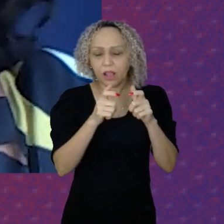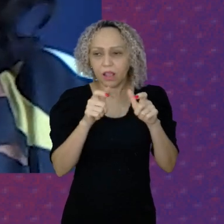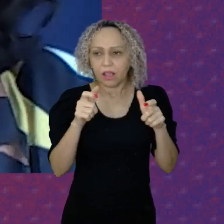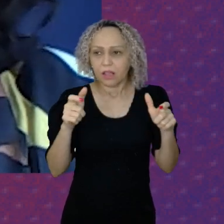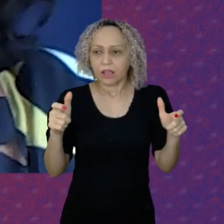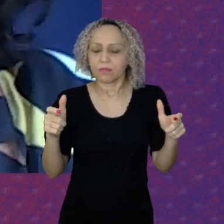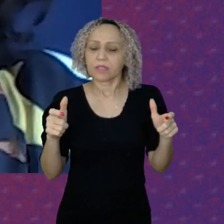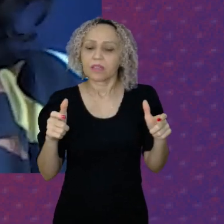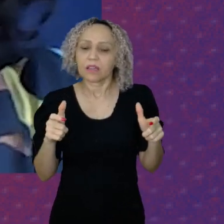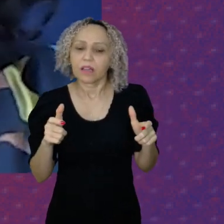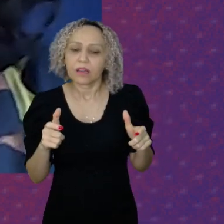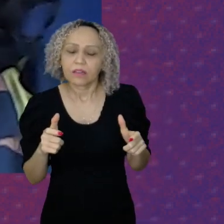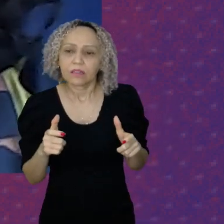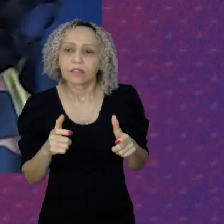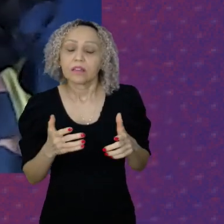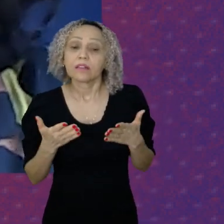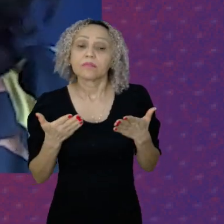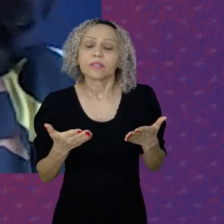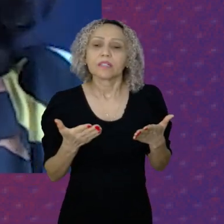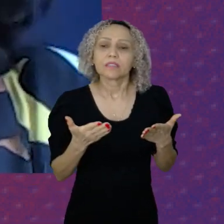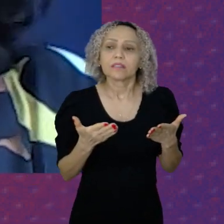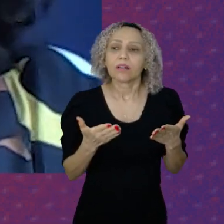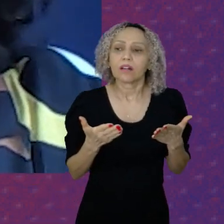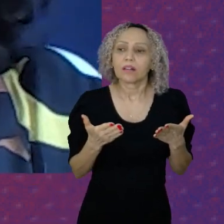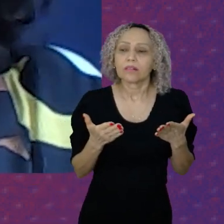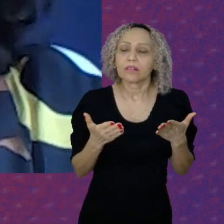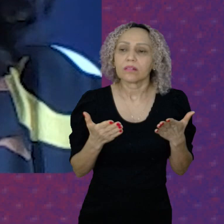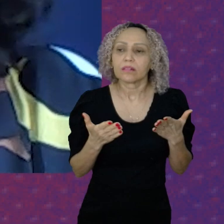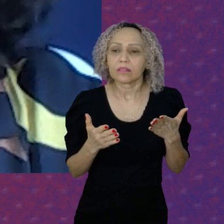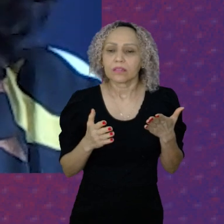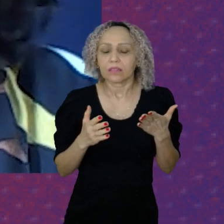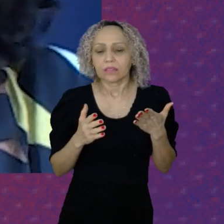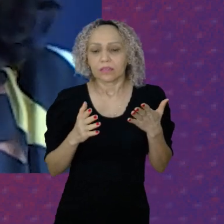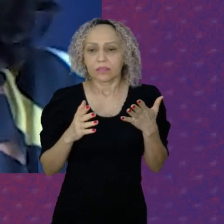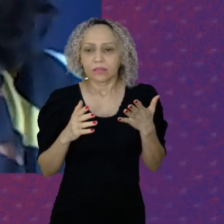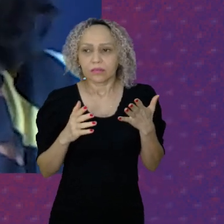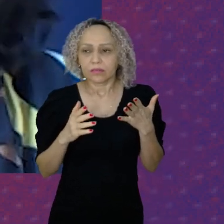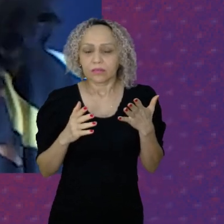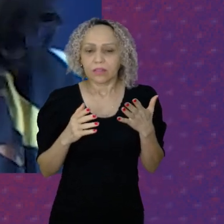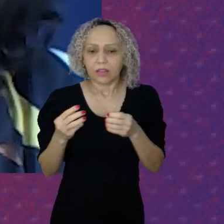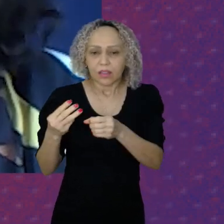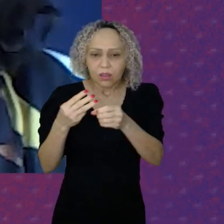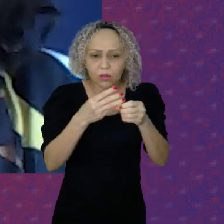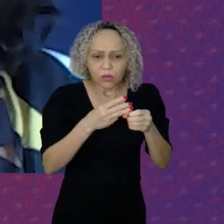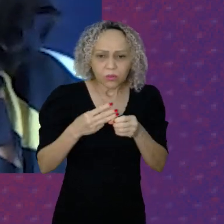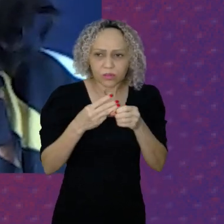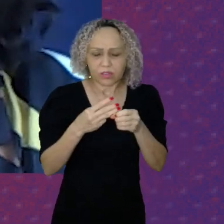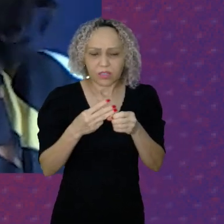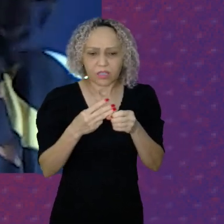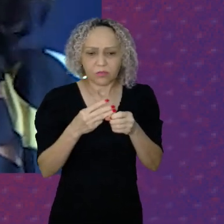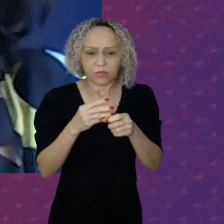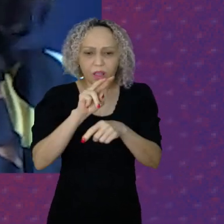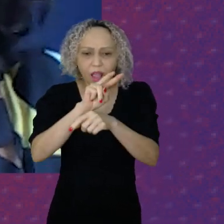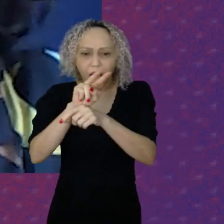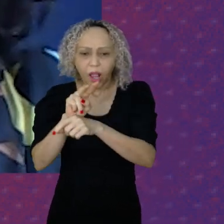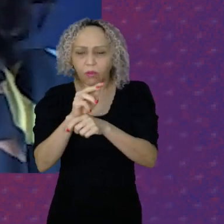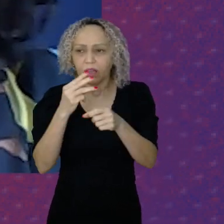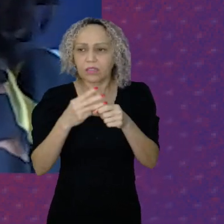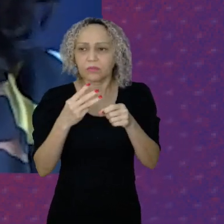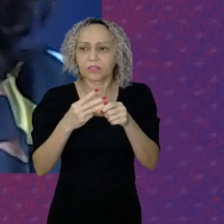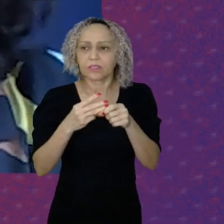de trabalho, mas normalmente nos municípios a Guarda Municipal